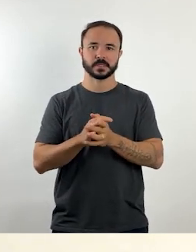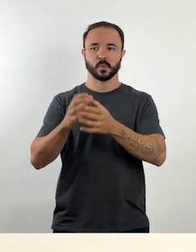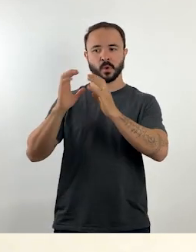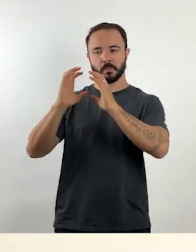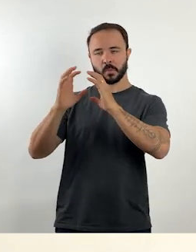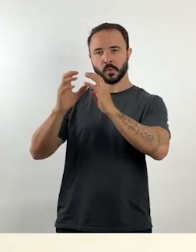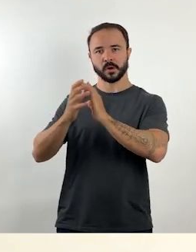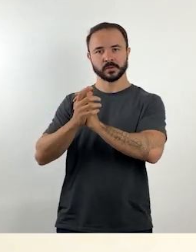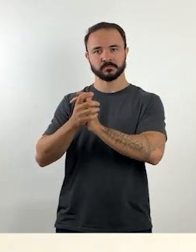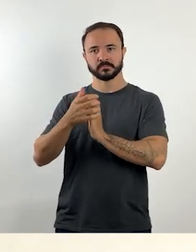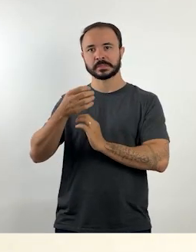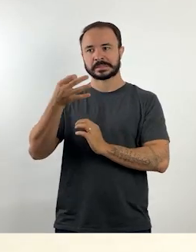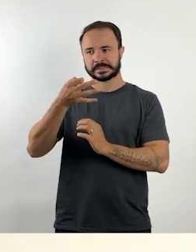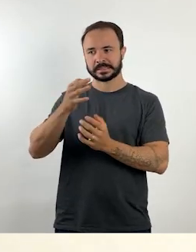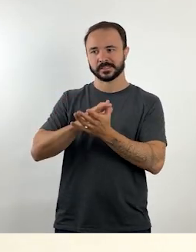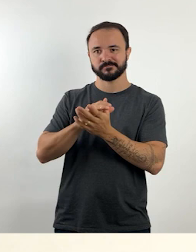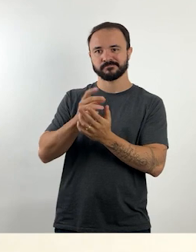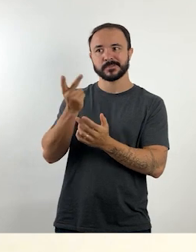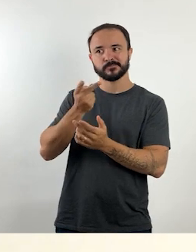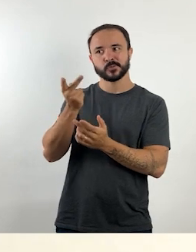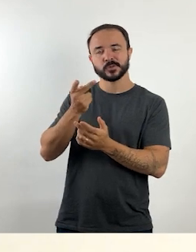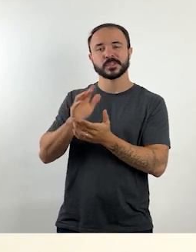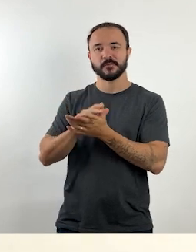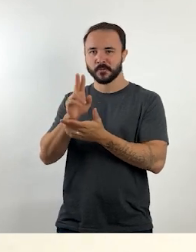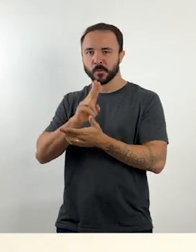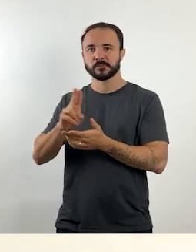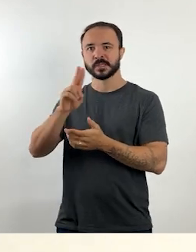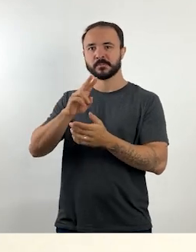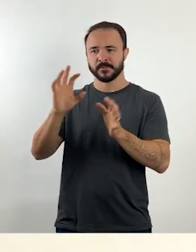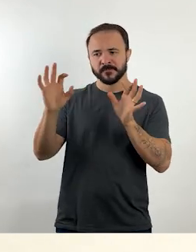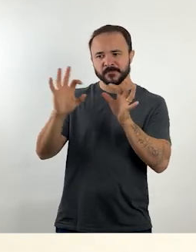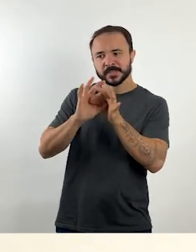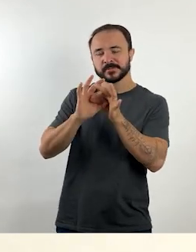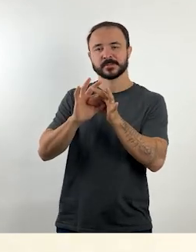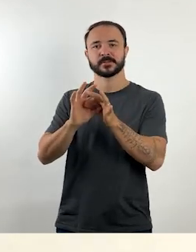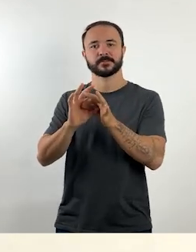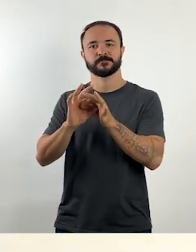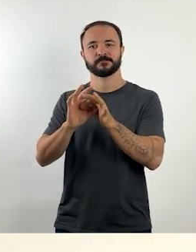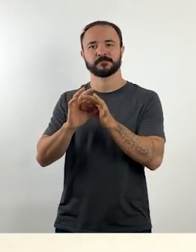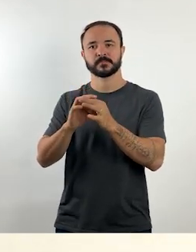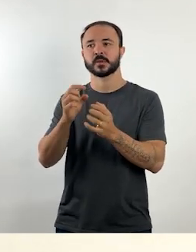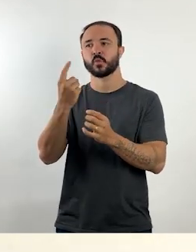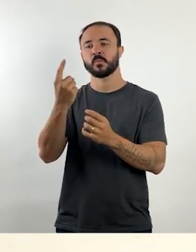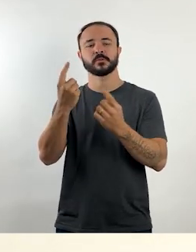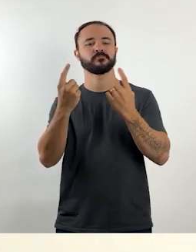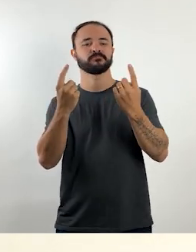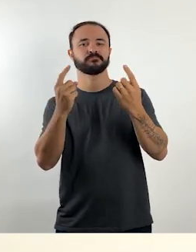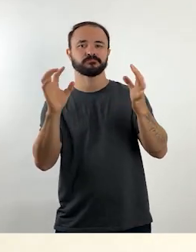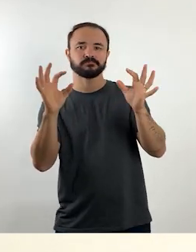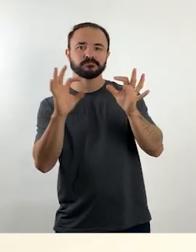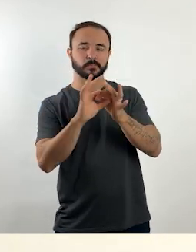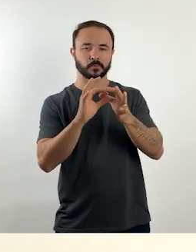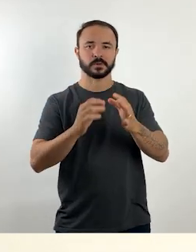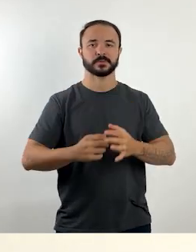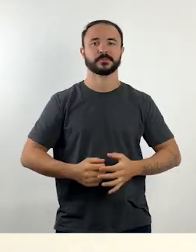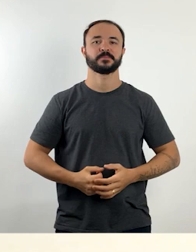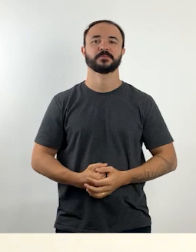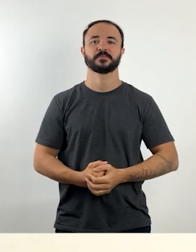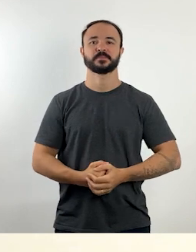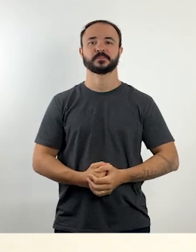de bola e é exatamente esses furos que eu vou usar para fixar, uma em cada lado.